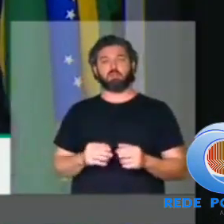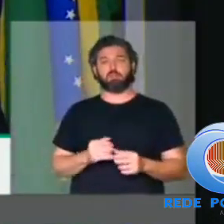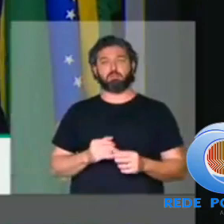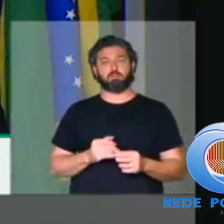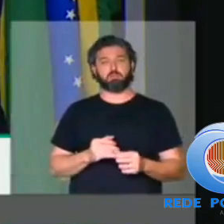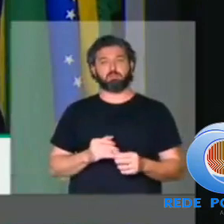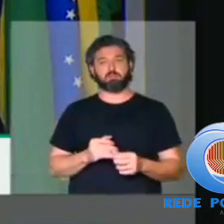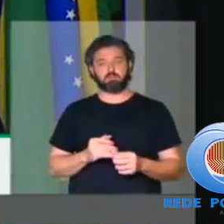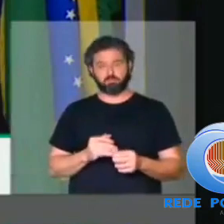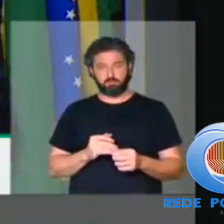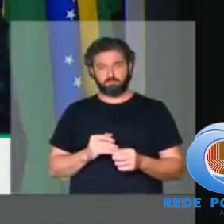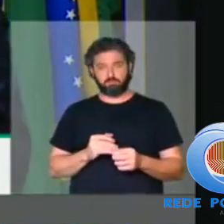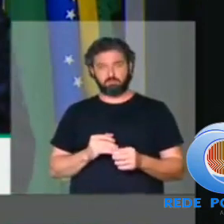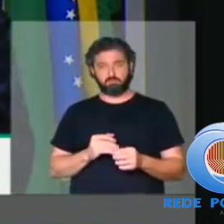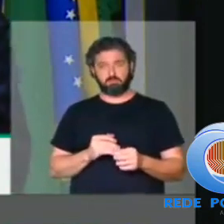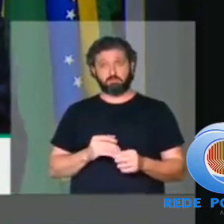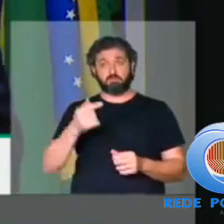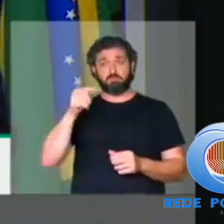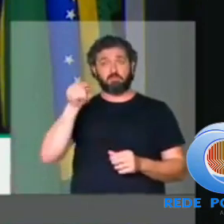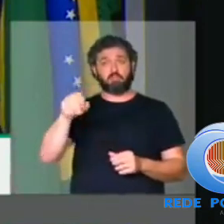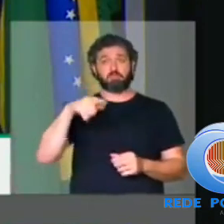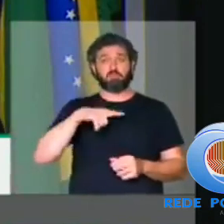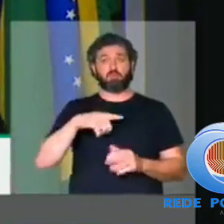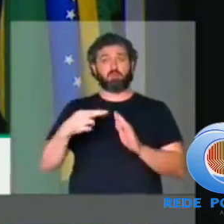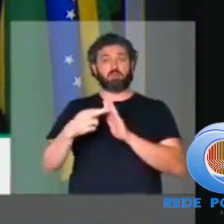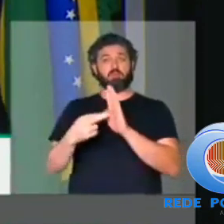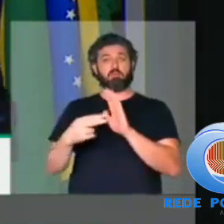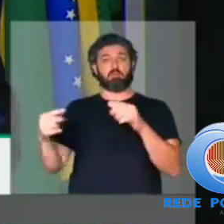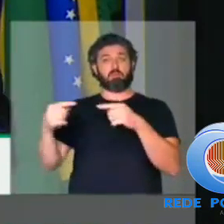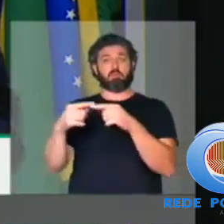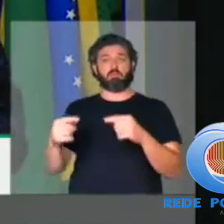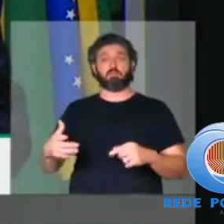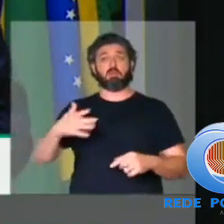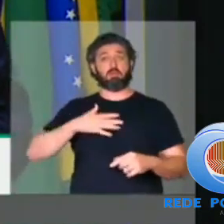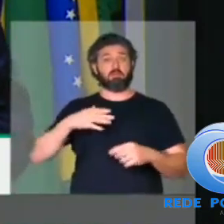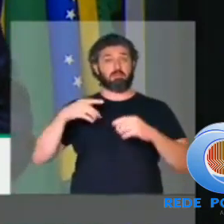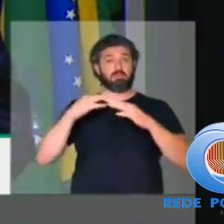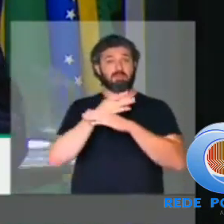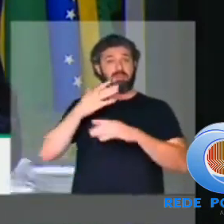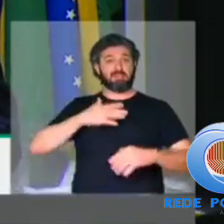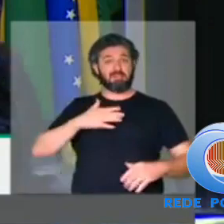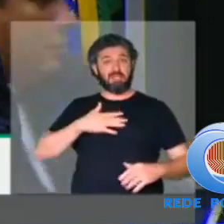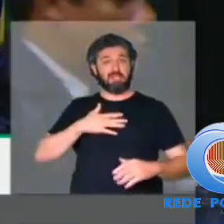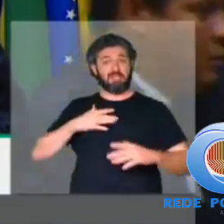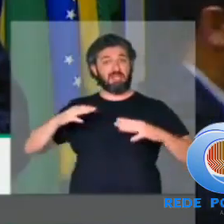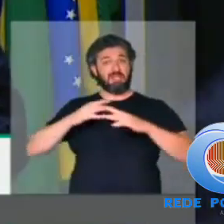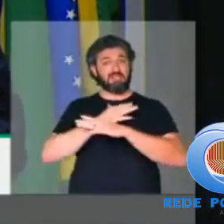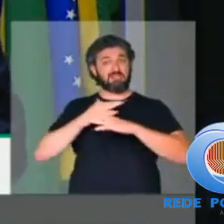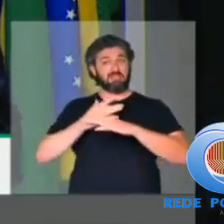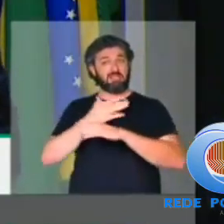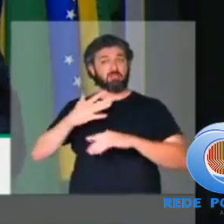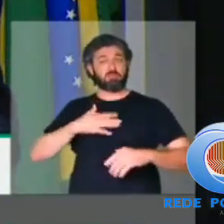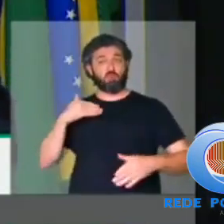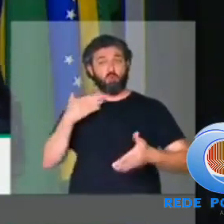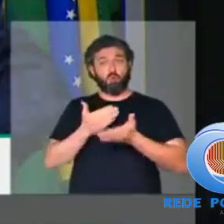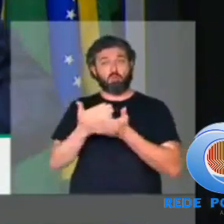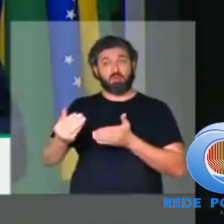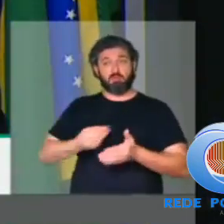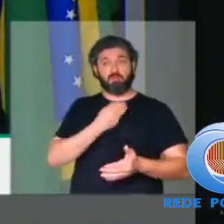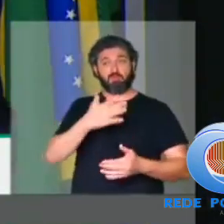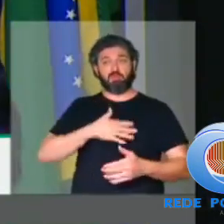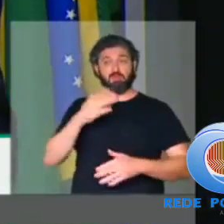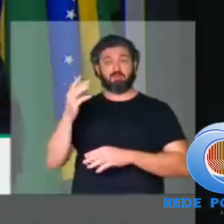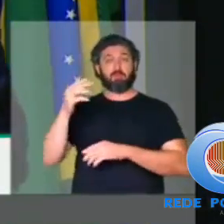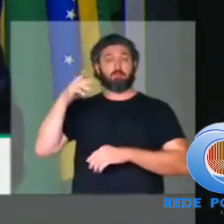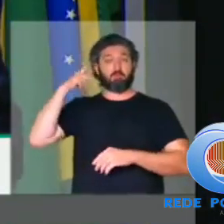regularização. Apenas 7 mil têm irregularidade. É a minha cidade. A cidade onde eu comecei a minha carreira política